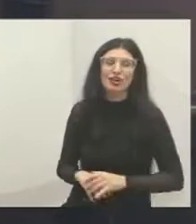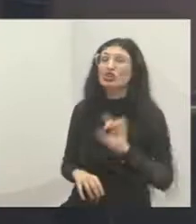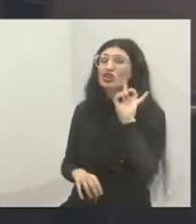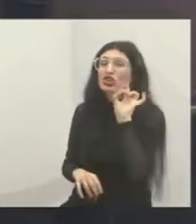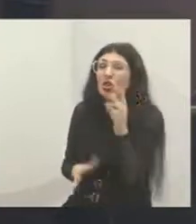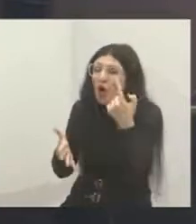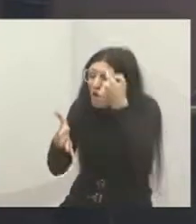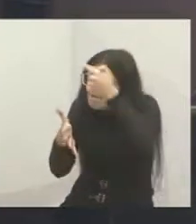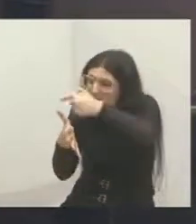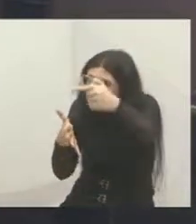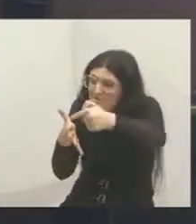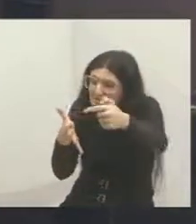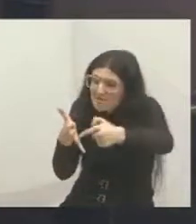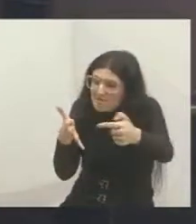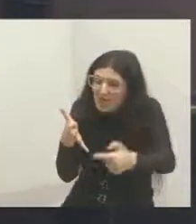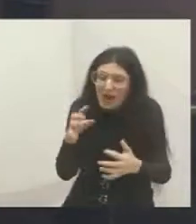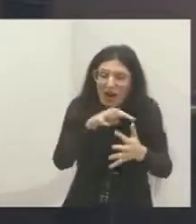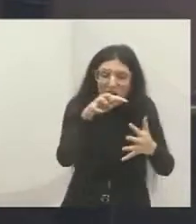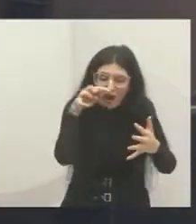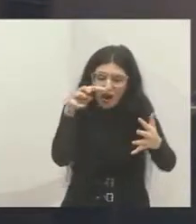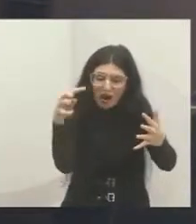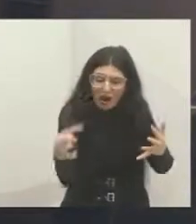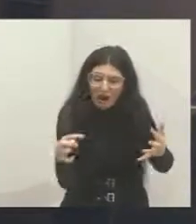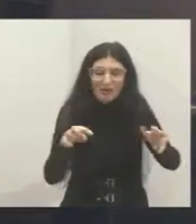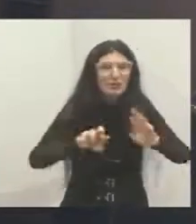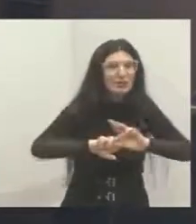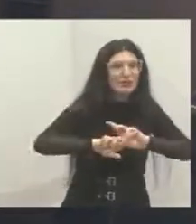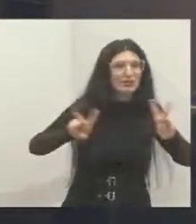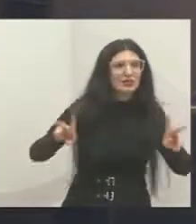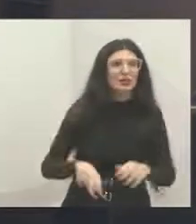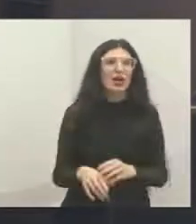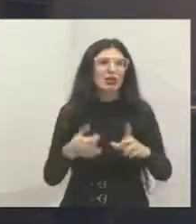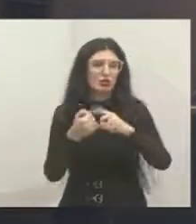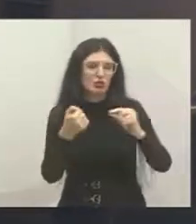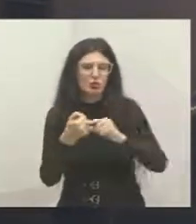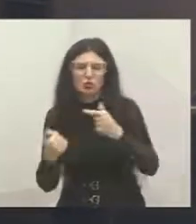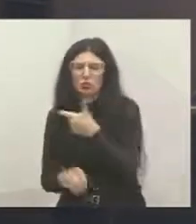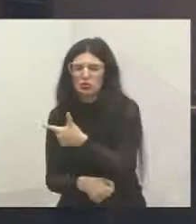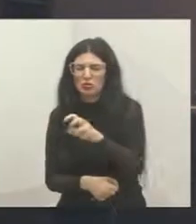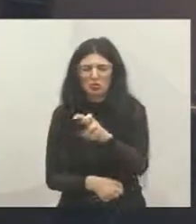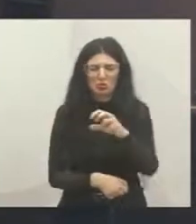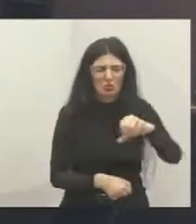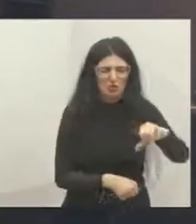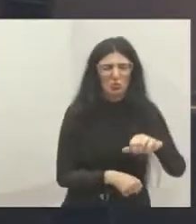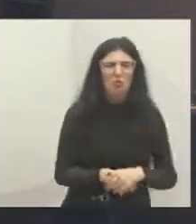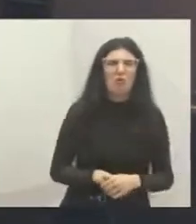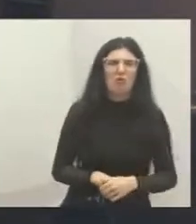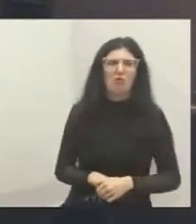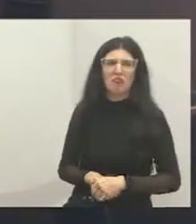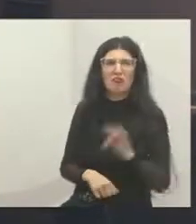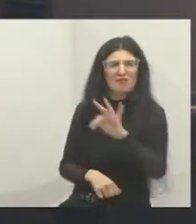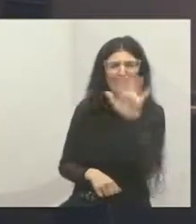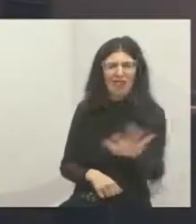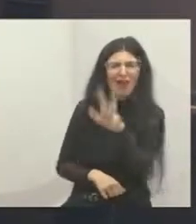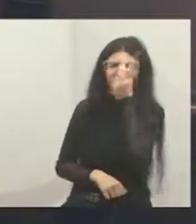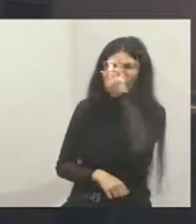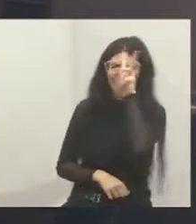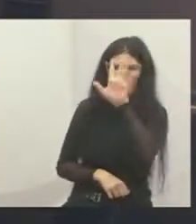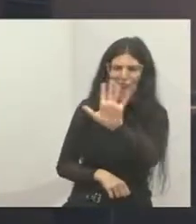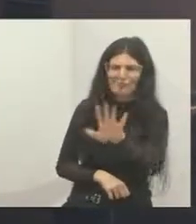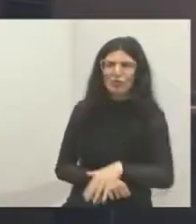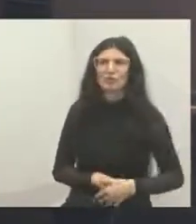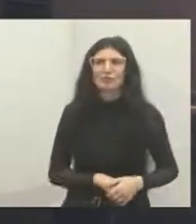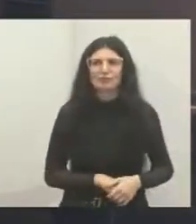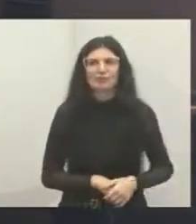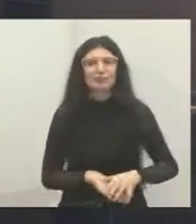receitas. Artigo 259 da Constituição Federal, sei lá, não lembro direito.